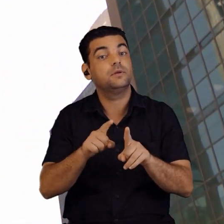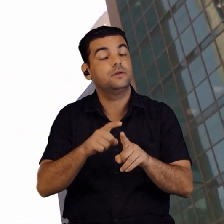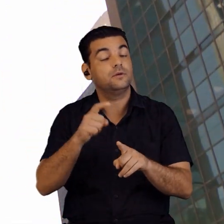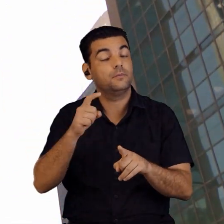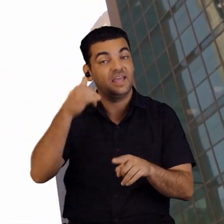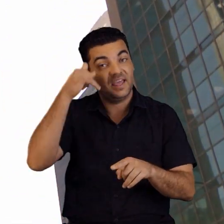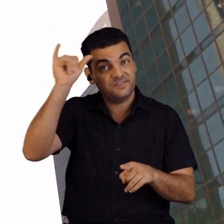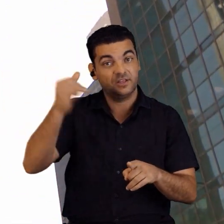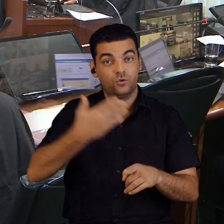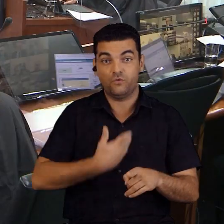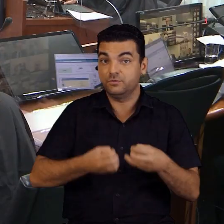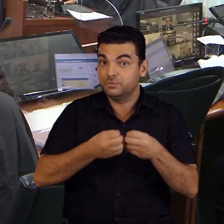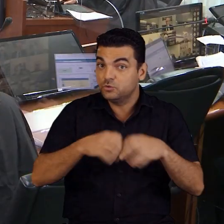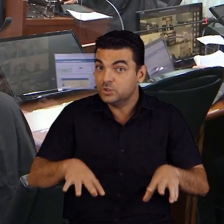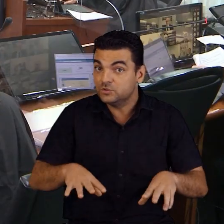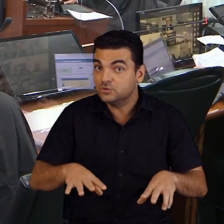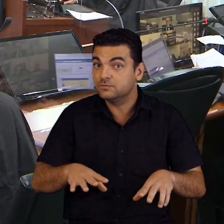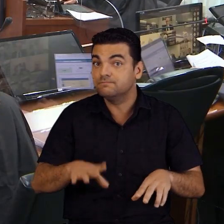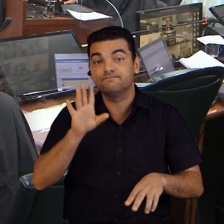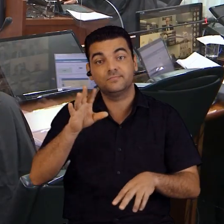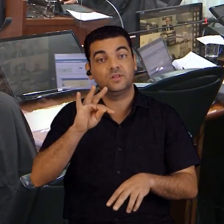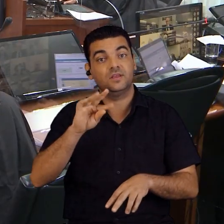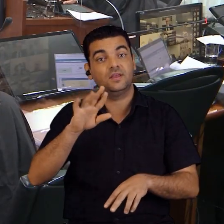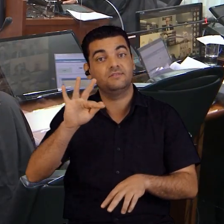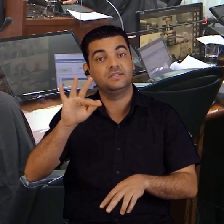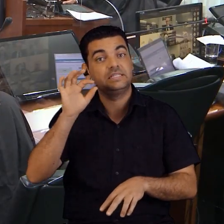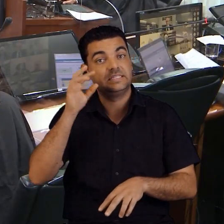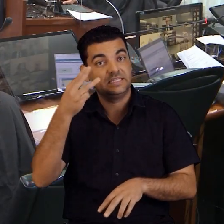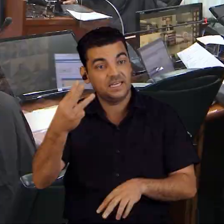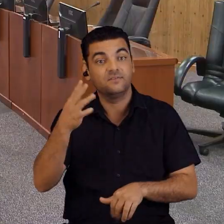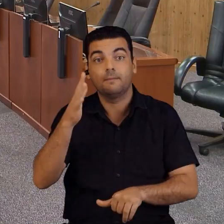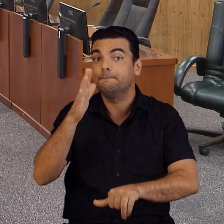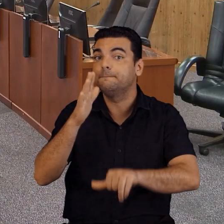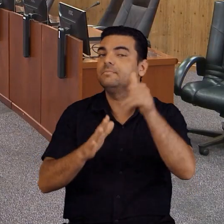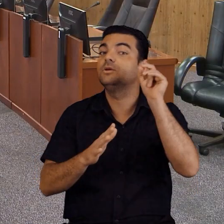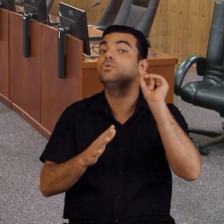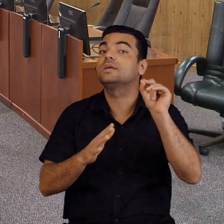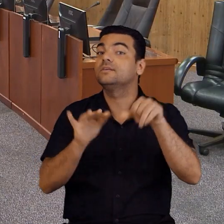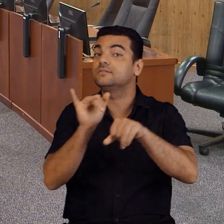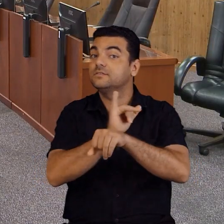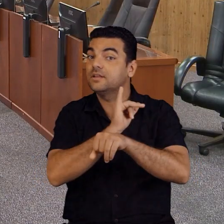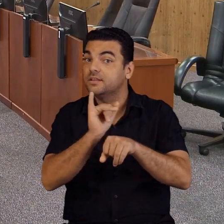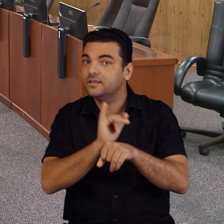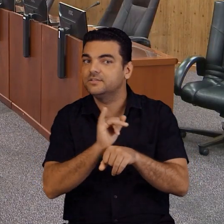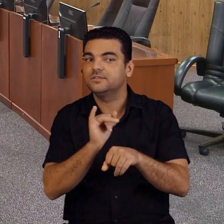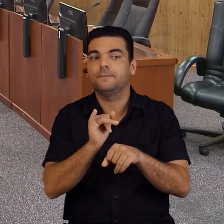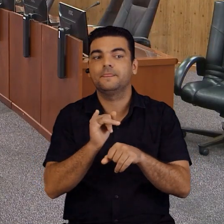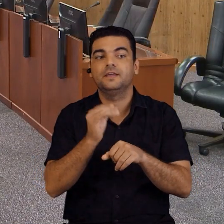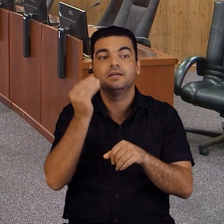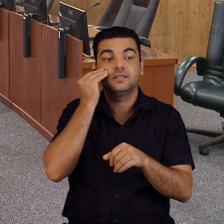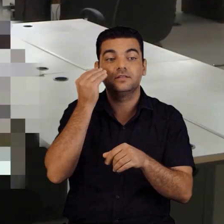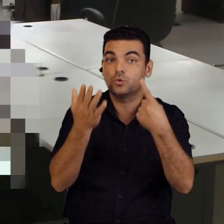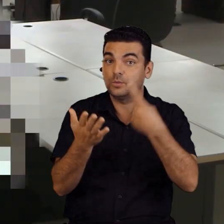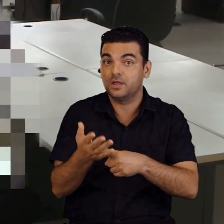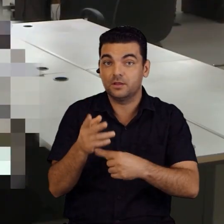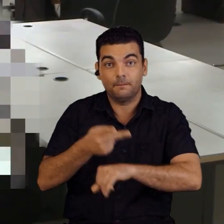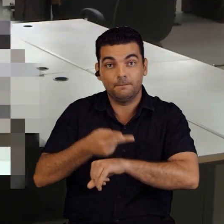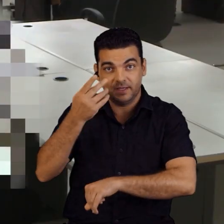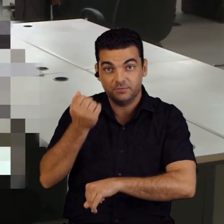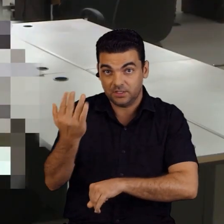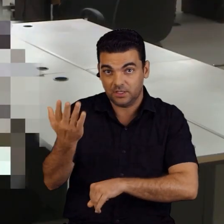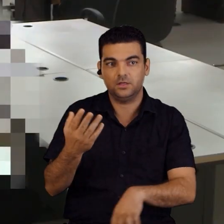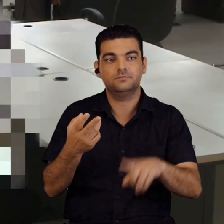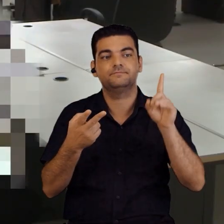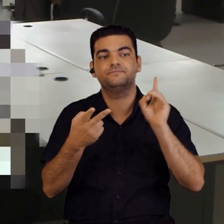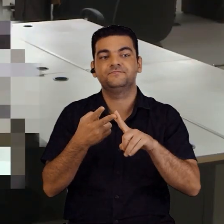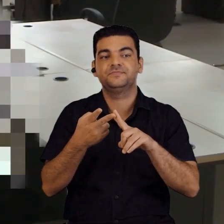ressarcimento ao erário público, a Justiça Federal da Terceira Região foi a pioneira em diversas medidas, como acordo de